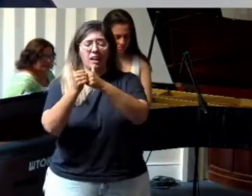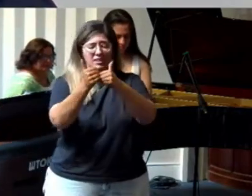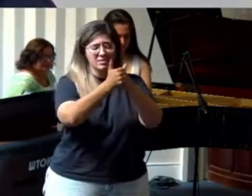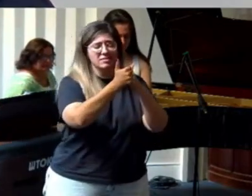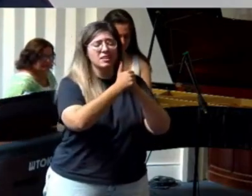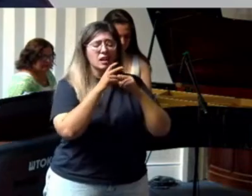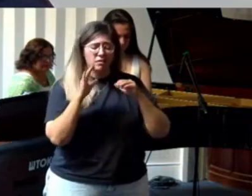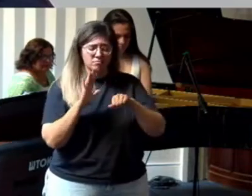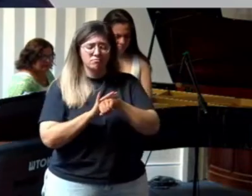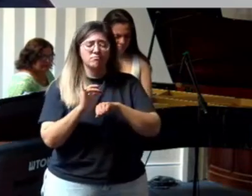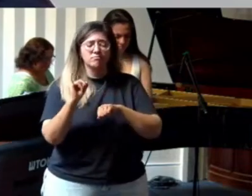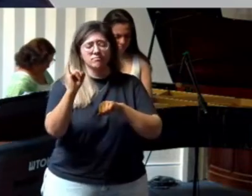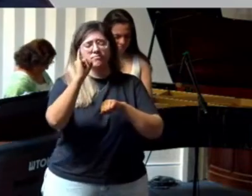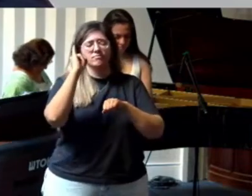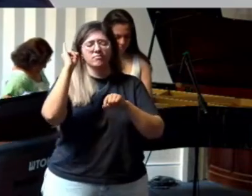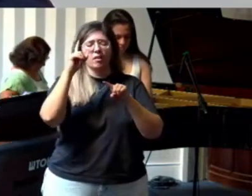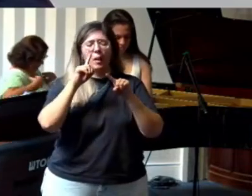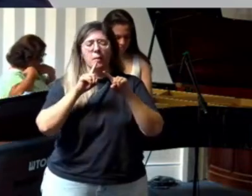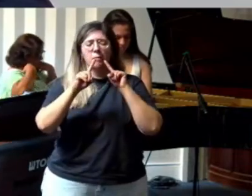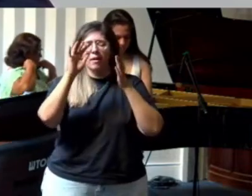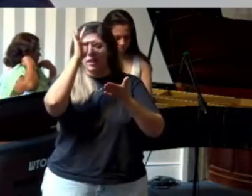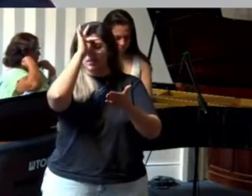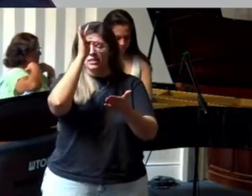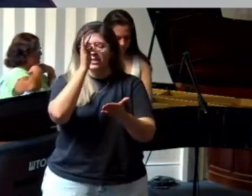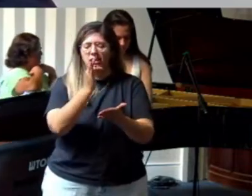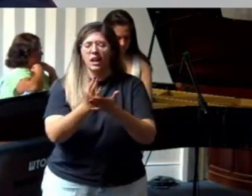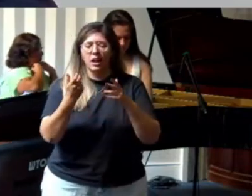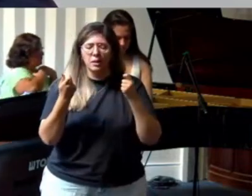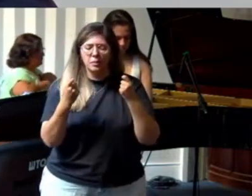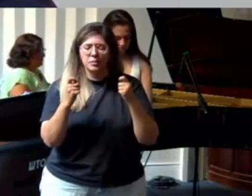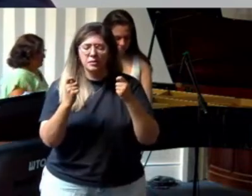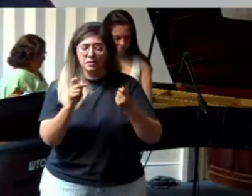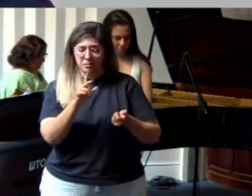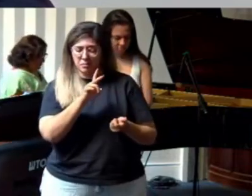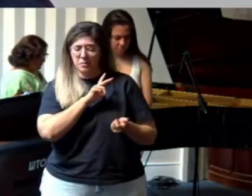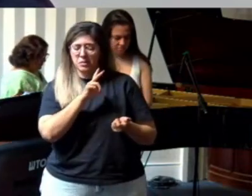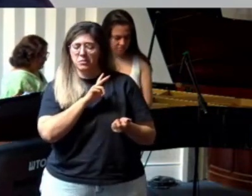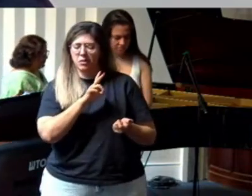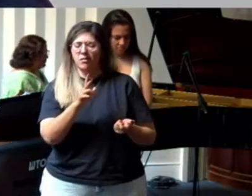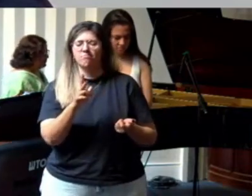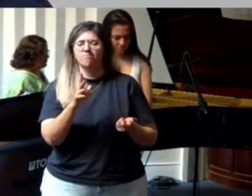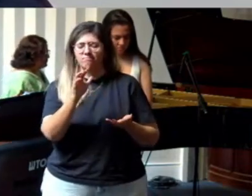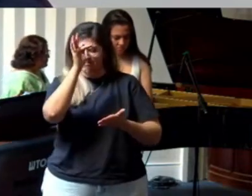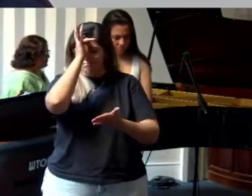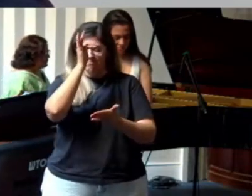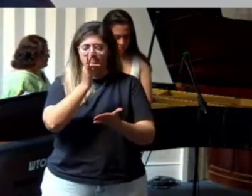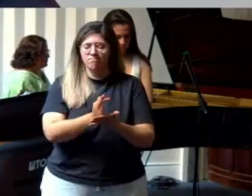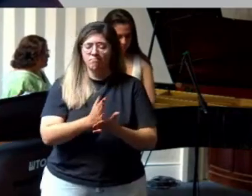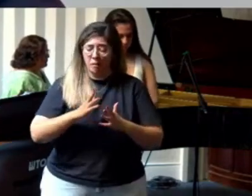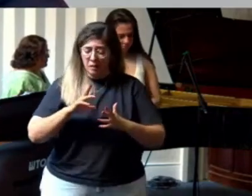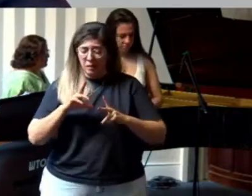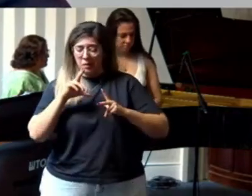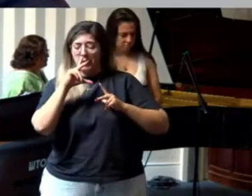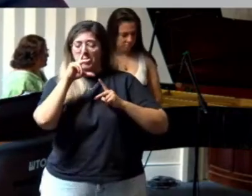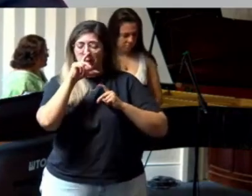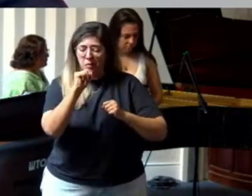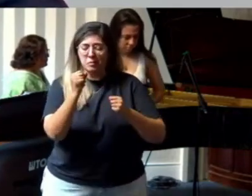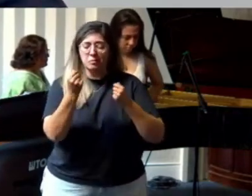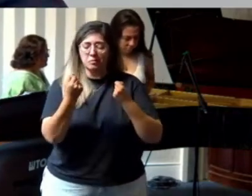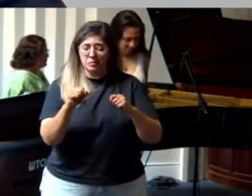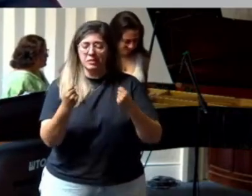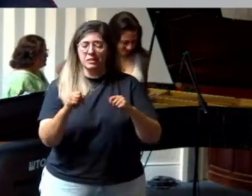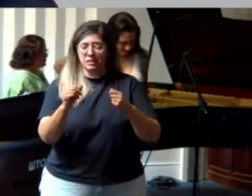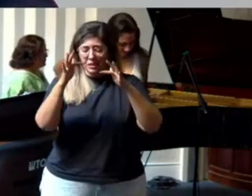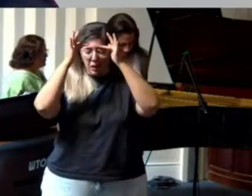são importantes, mas a nossa fé precisa ser pessoal e inabalável. A fidelidade a Ti,